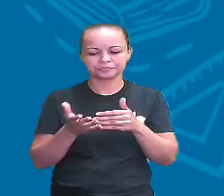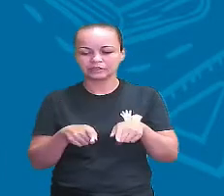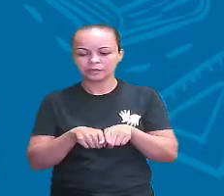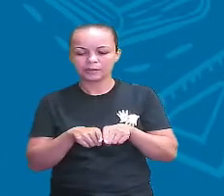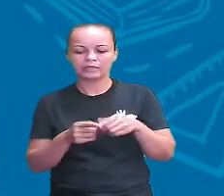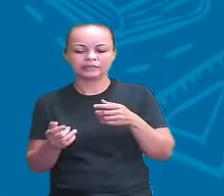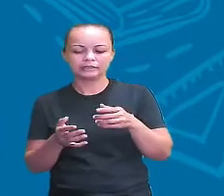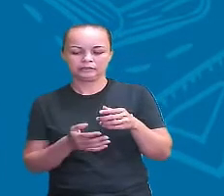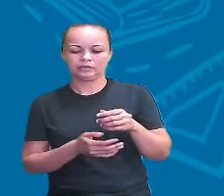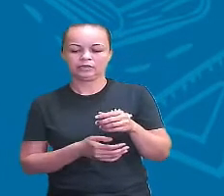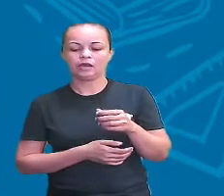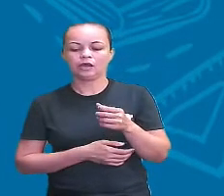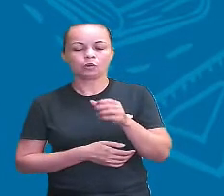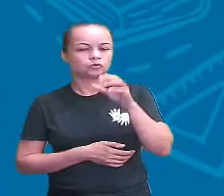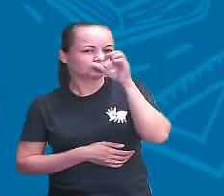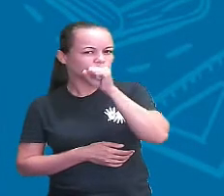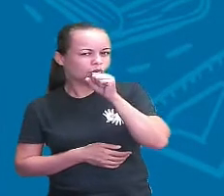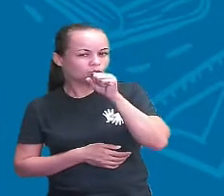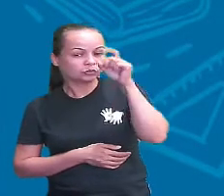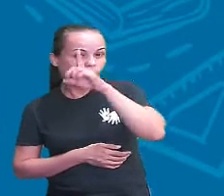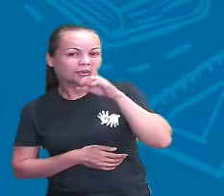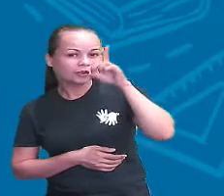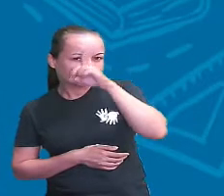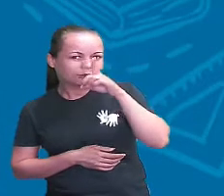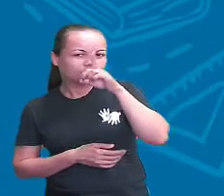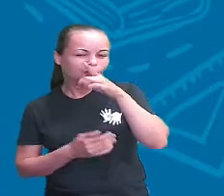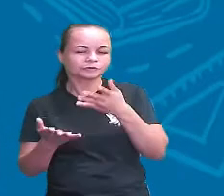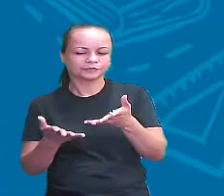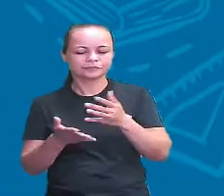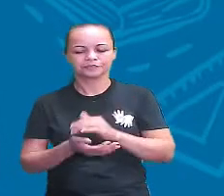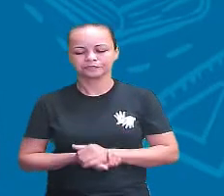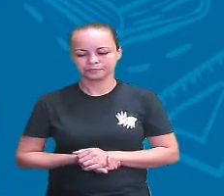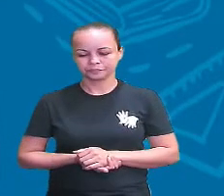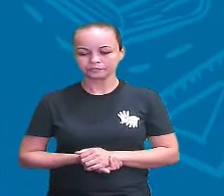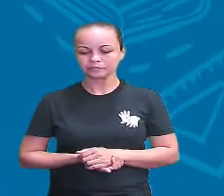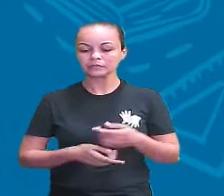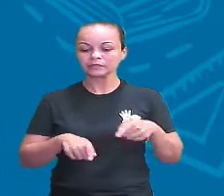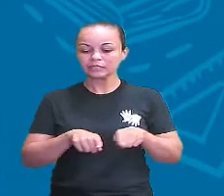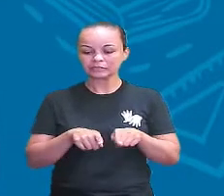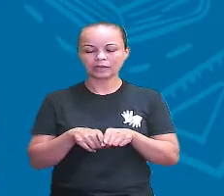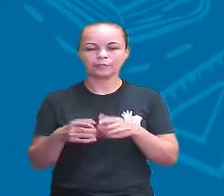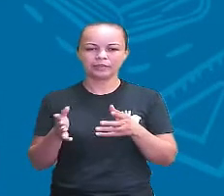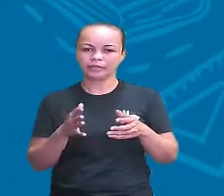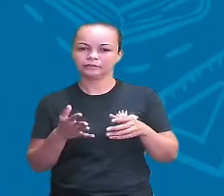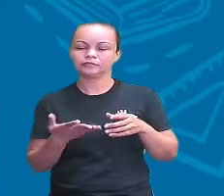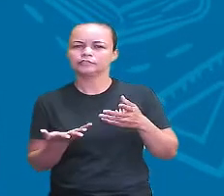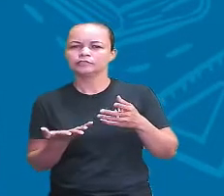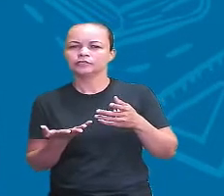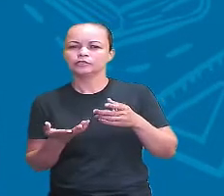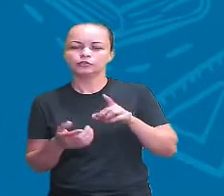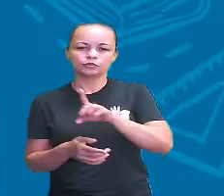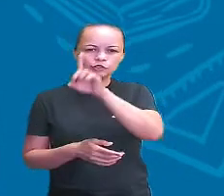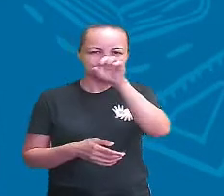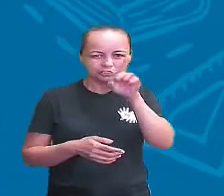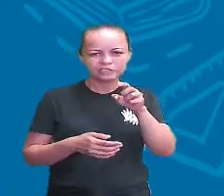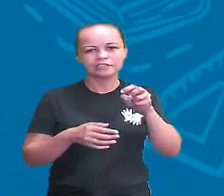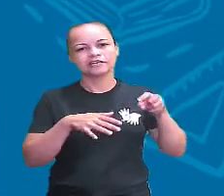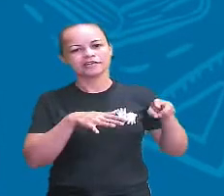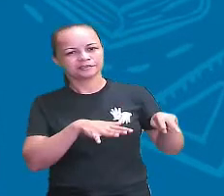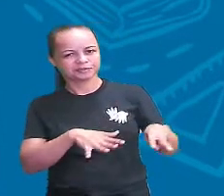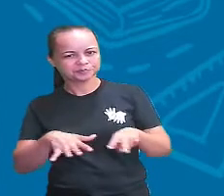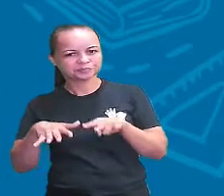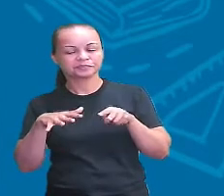para dizer também aí, ó, aos domingos. On weekdays, que aí a gente tem nos dias da semana,